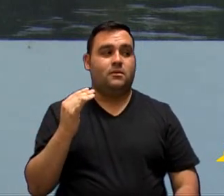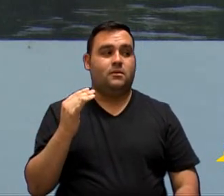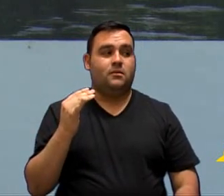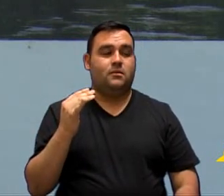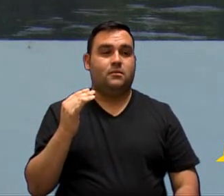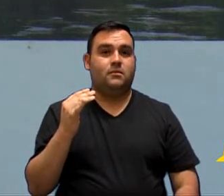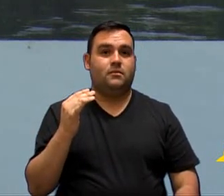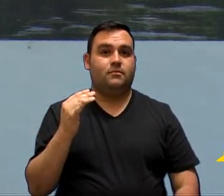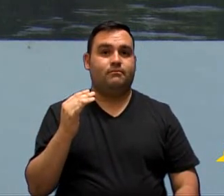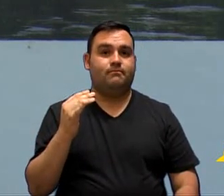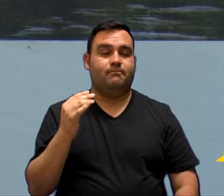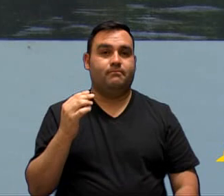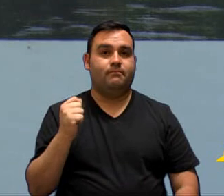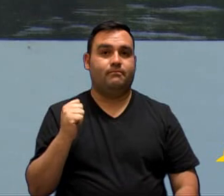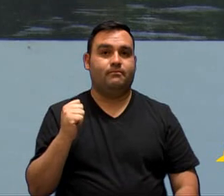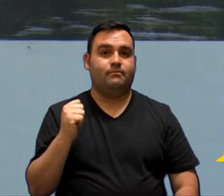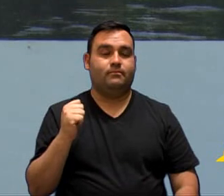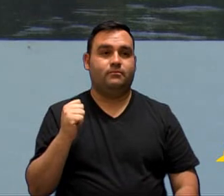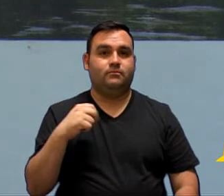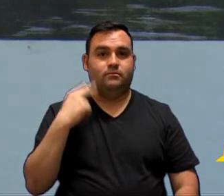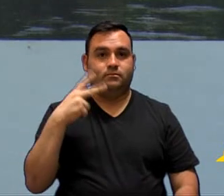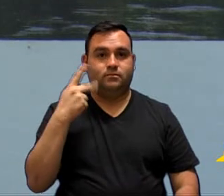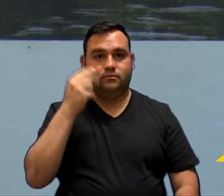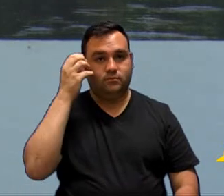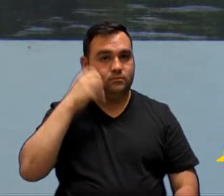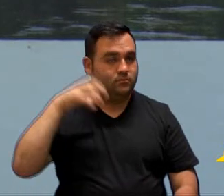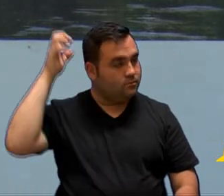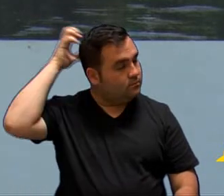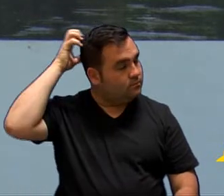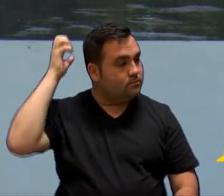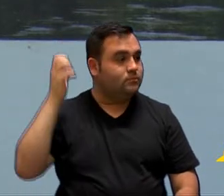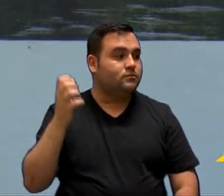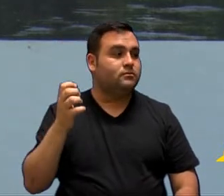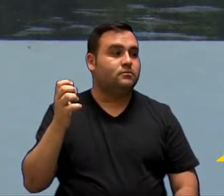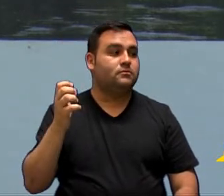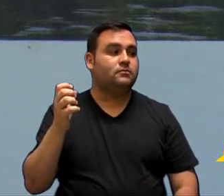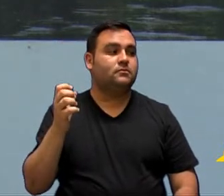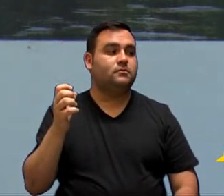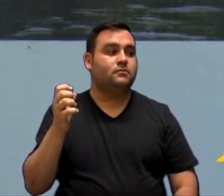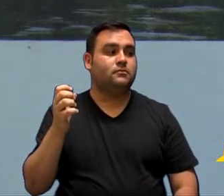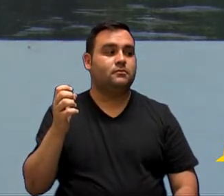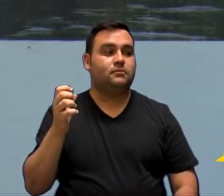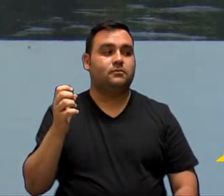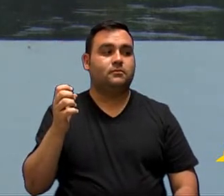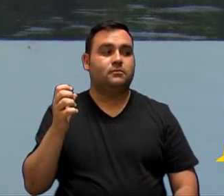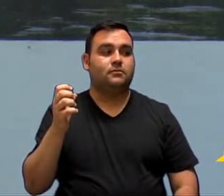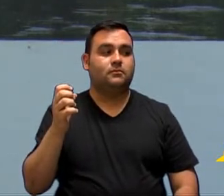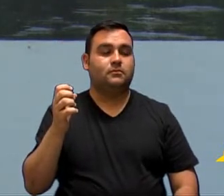vereador Péricles Regis,